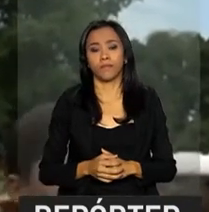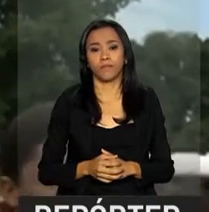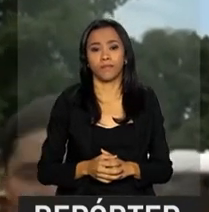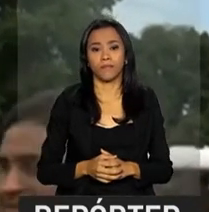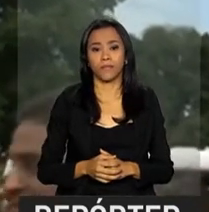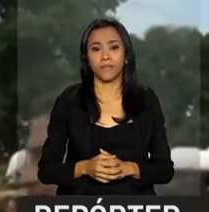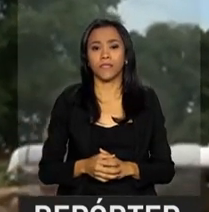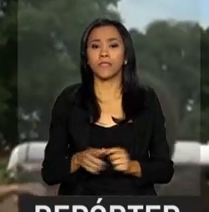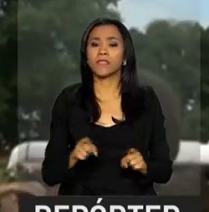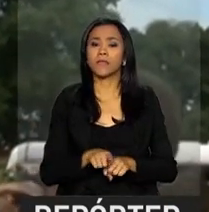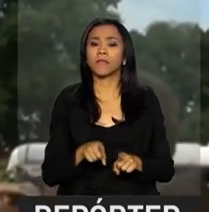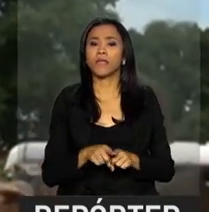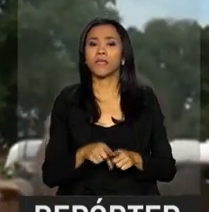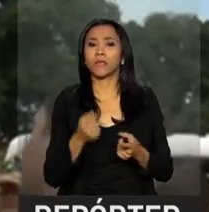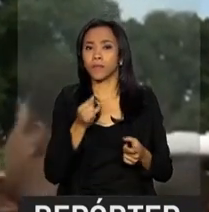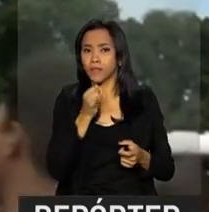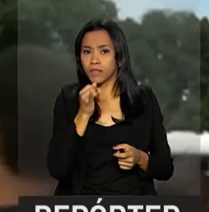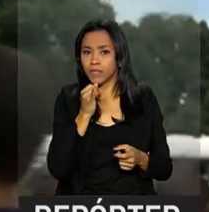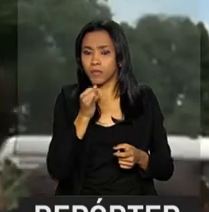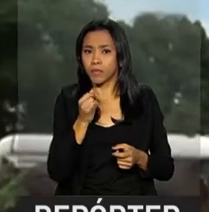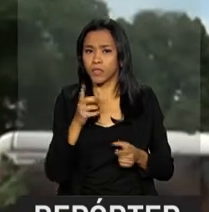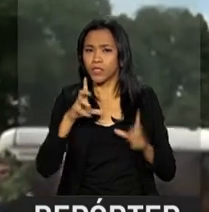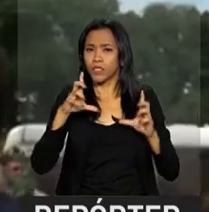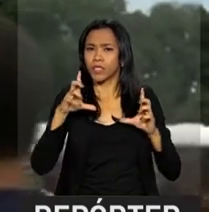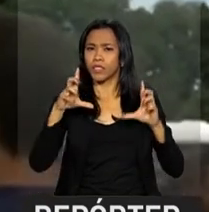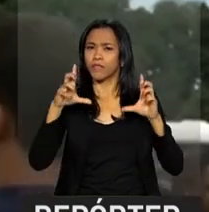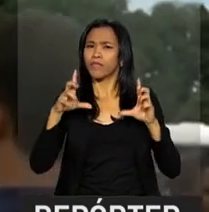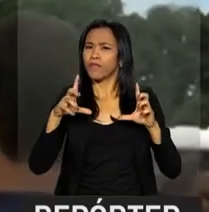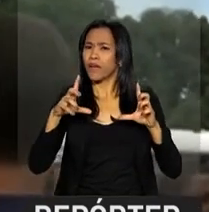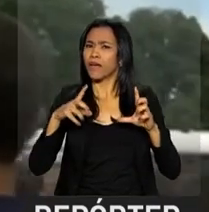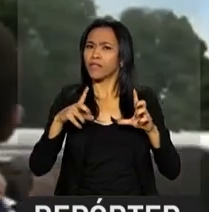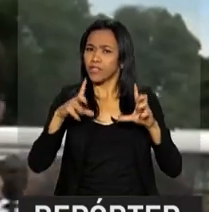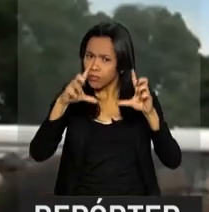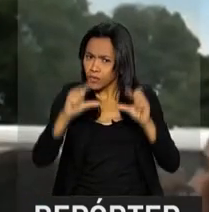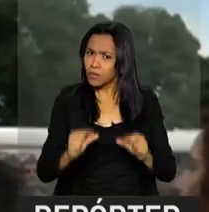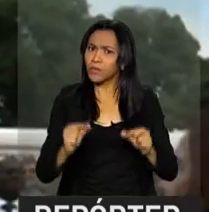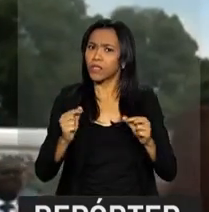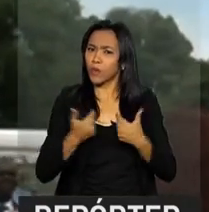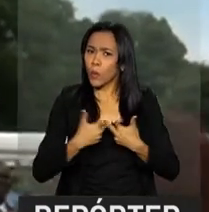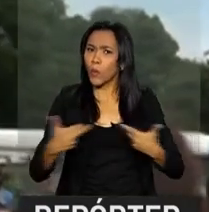assim, questão de percurso, diminuir muita coisa, entendeu?